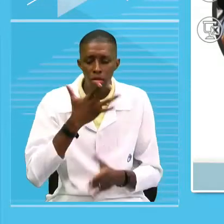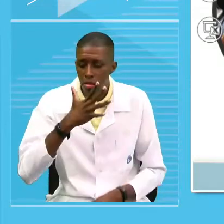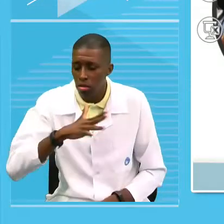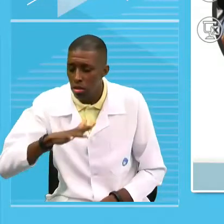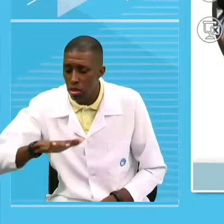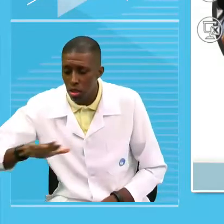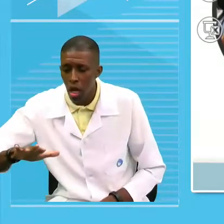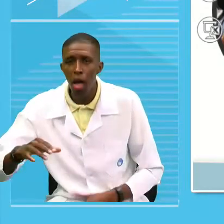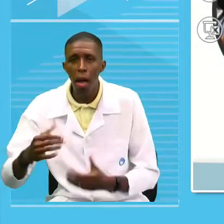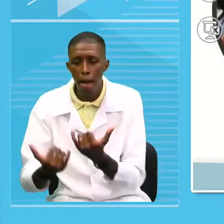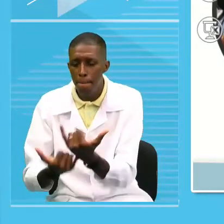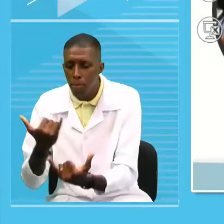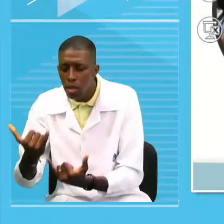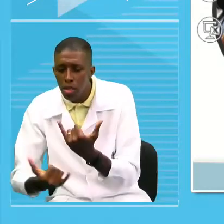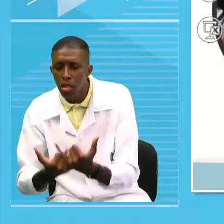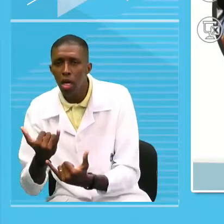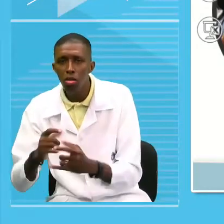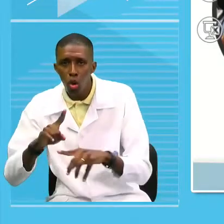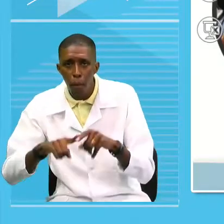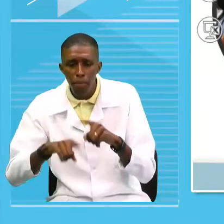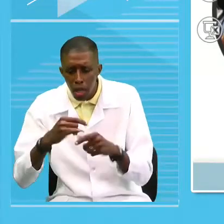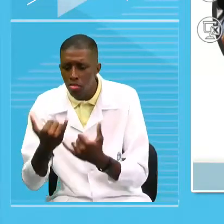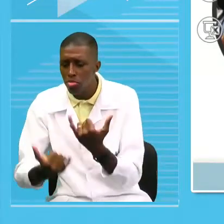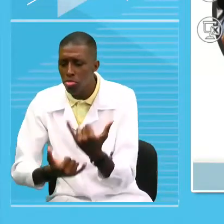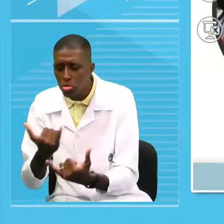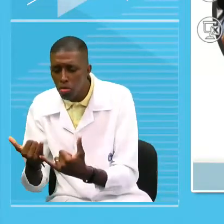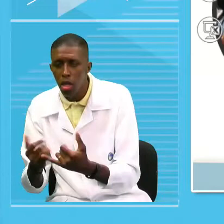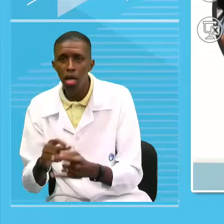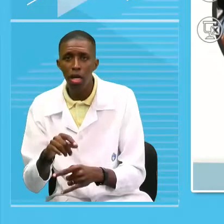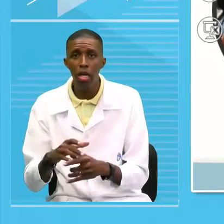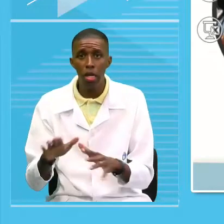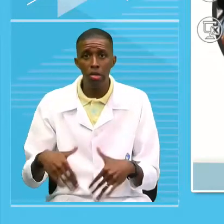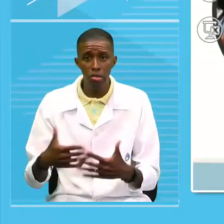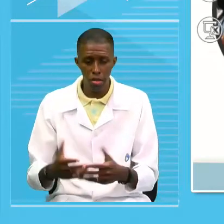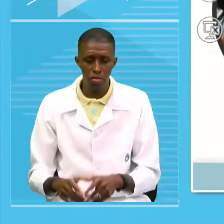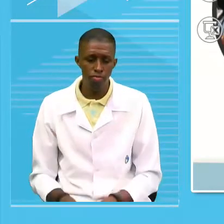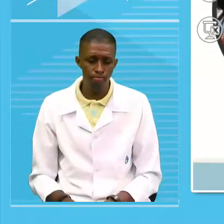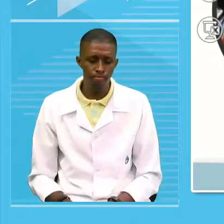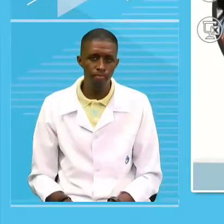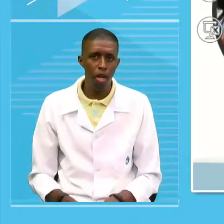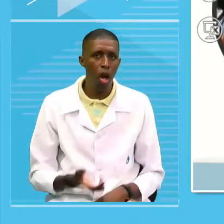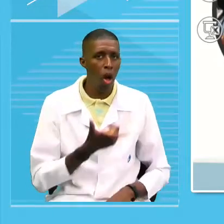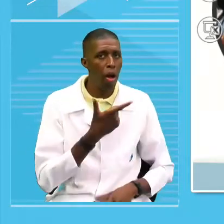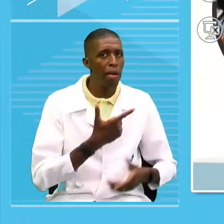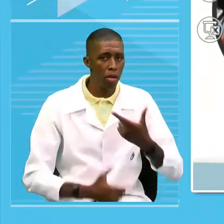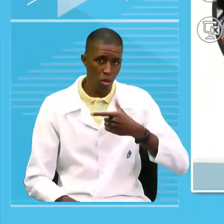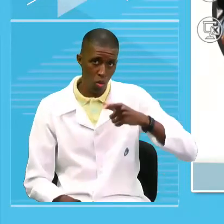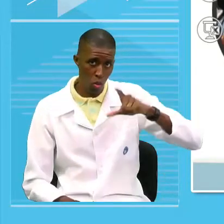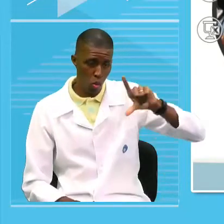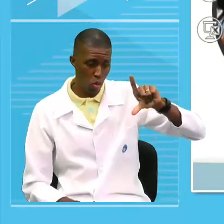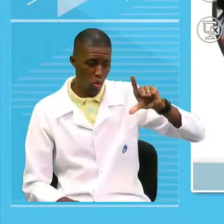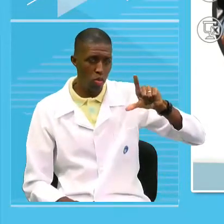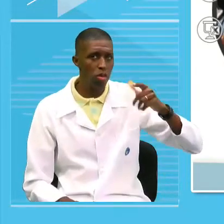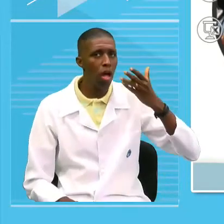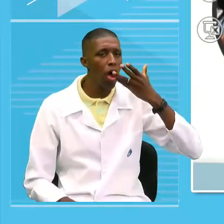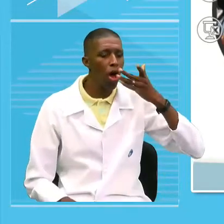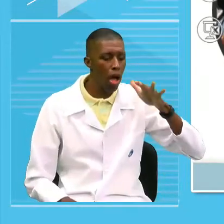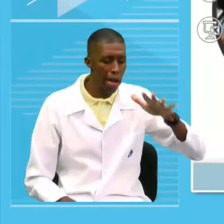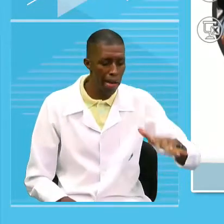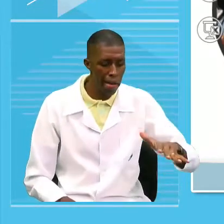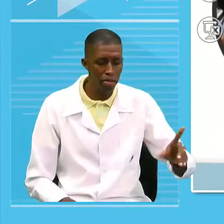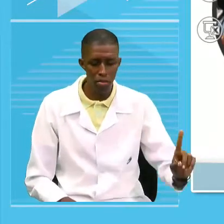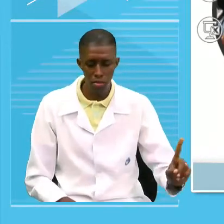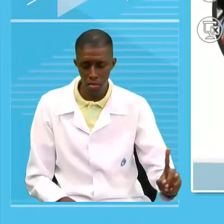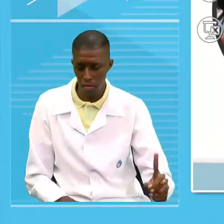entrou na escola ela tem muita aquela ideia de que é a minha mãe a minha cama a minha casa